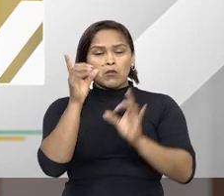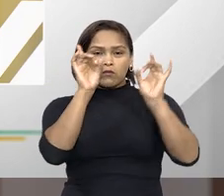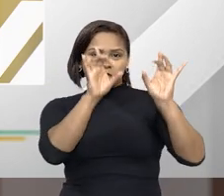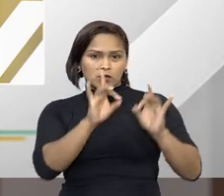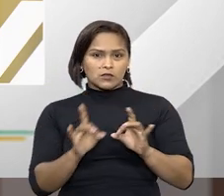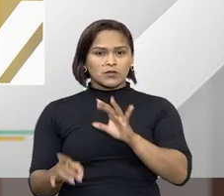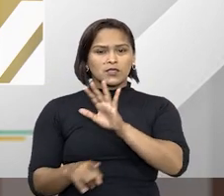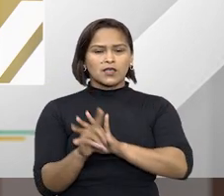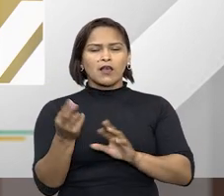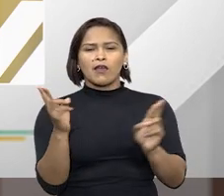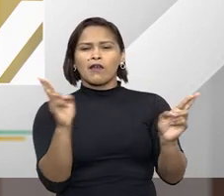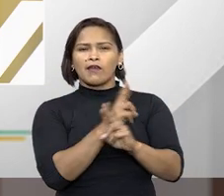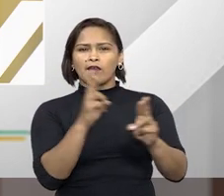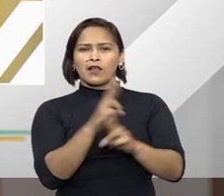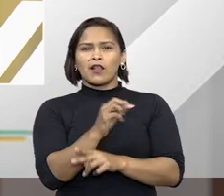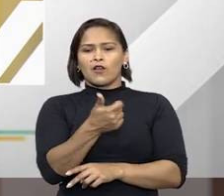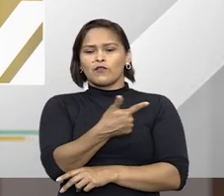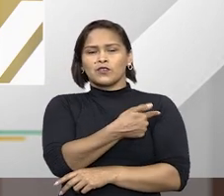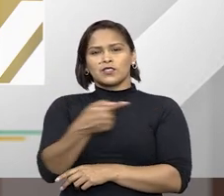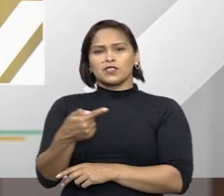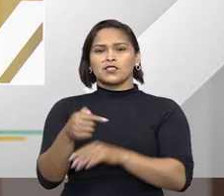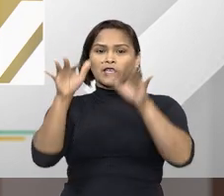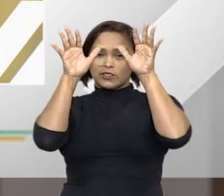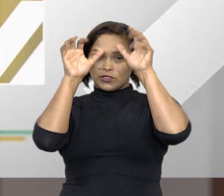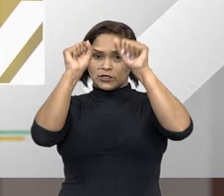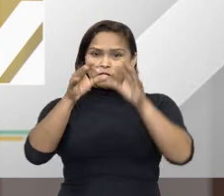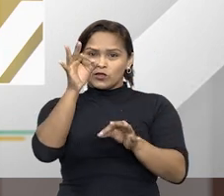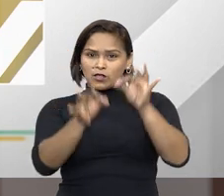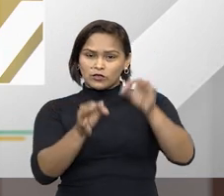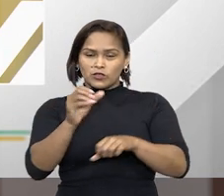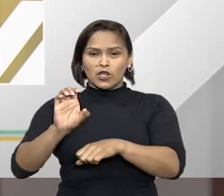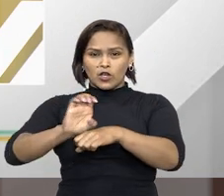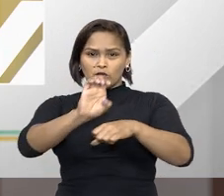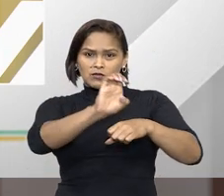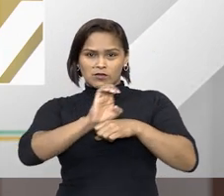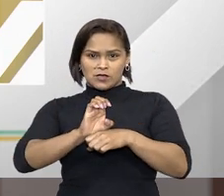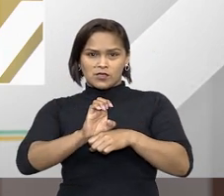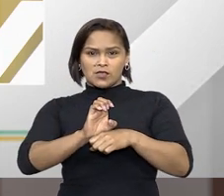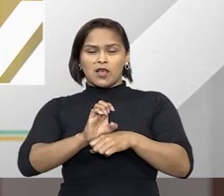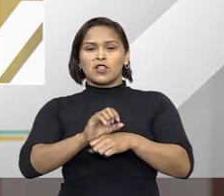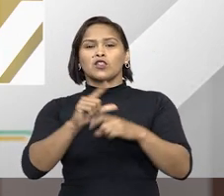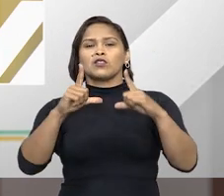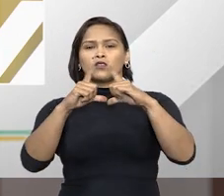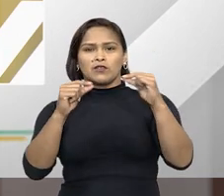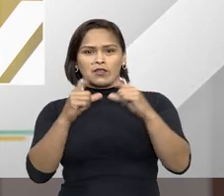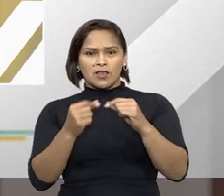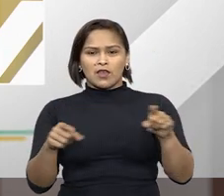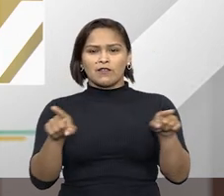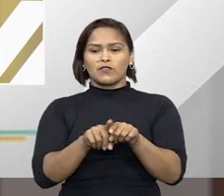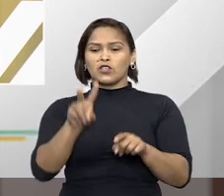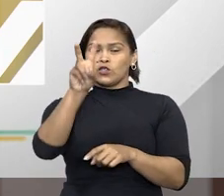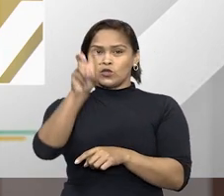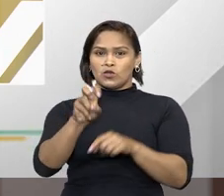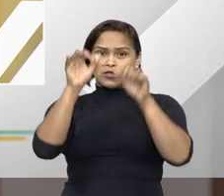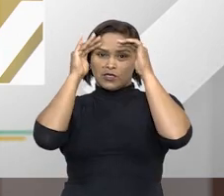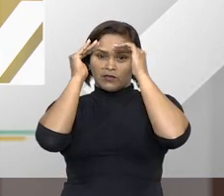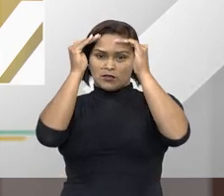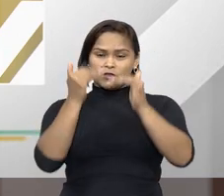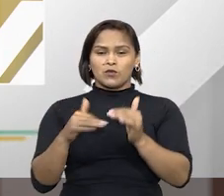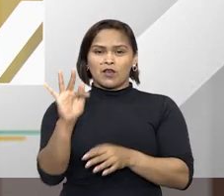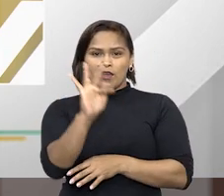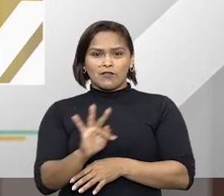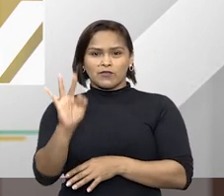aos 27 tribunais de justiça dos estados, do DF e dos 5 tribunais regionais federais, que poderão